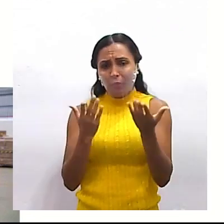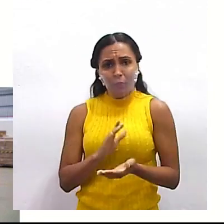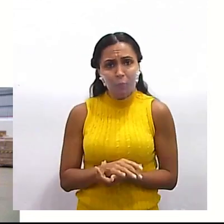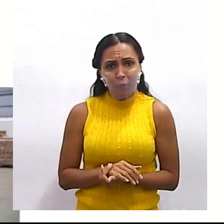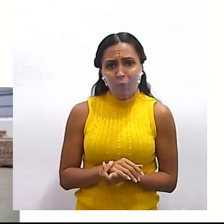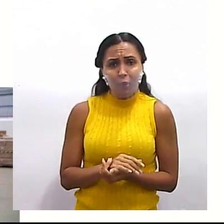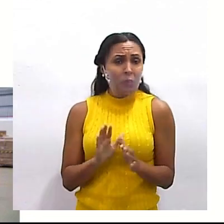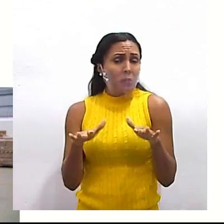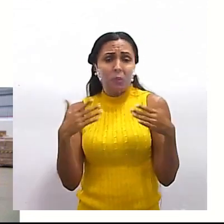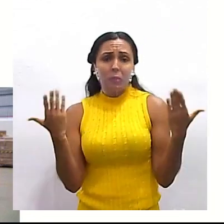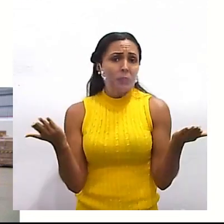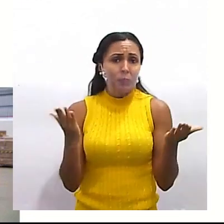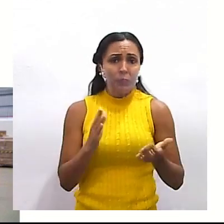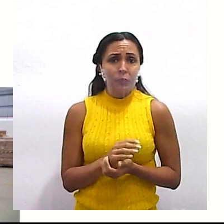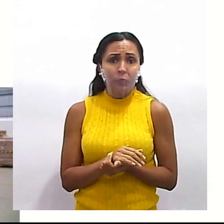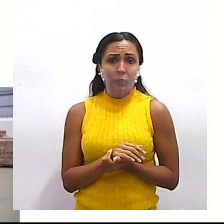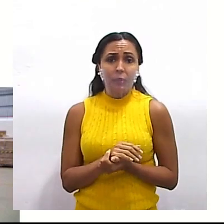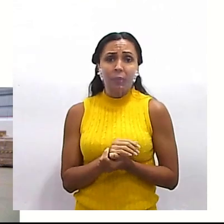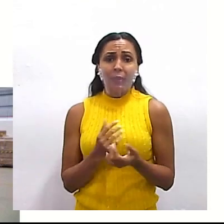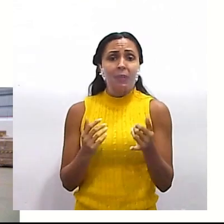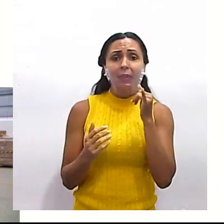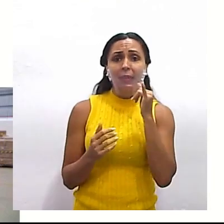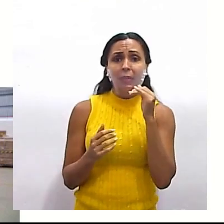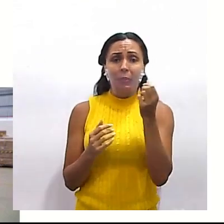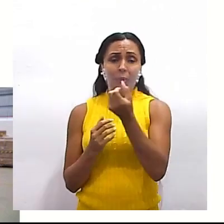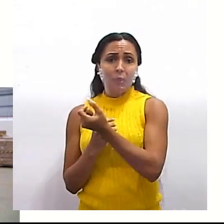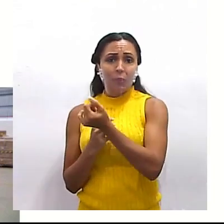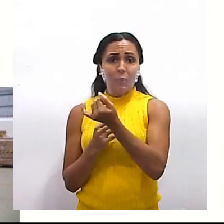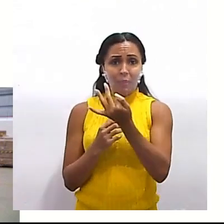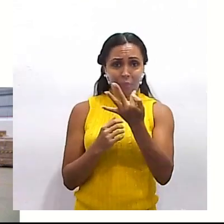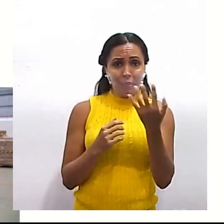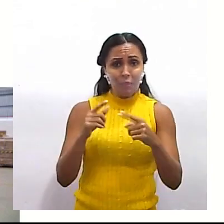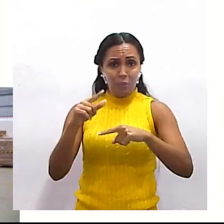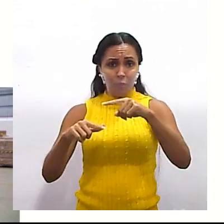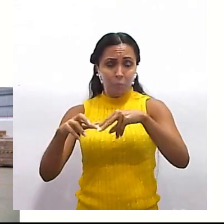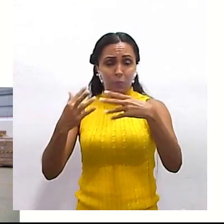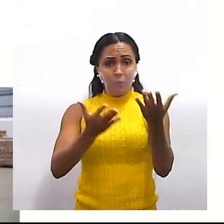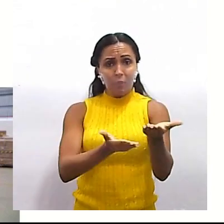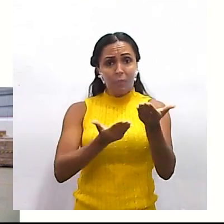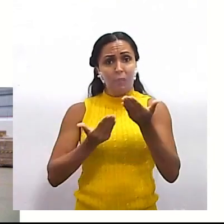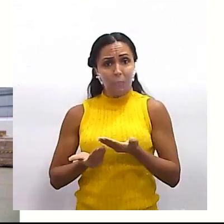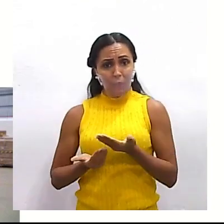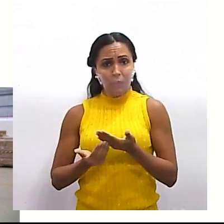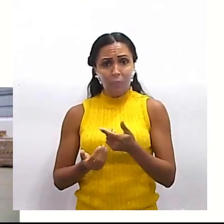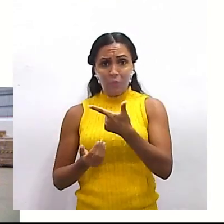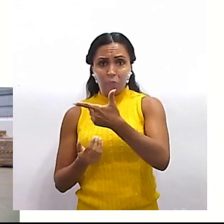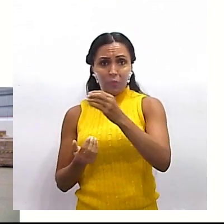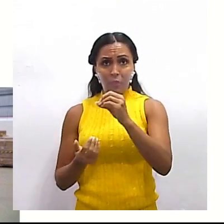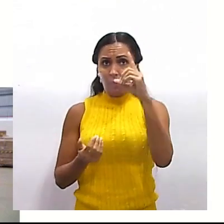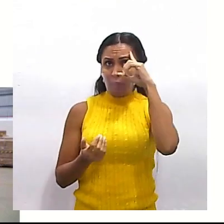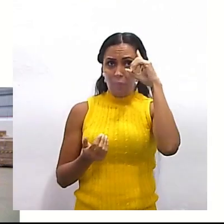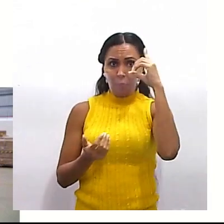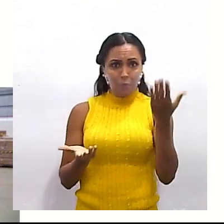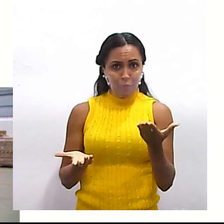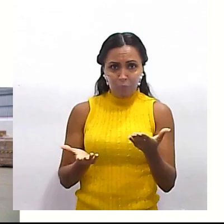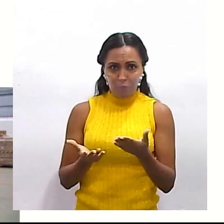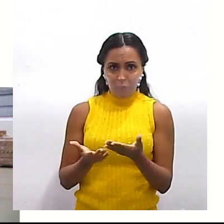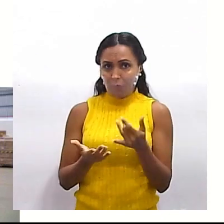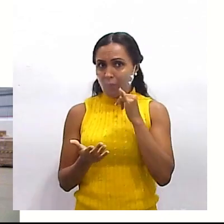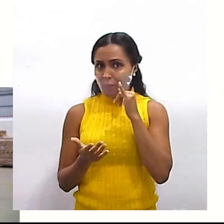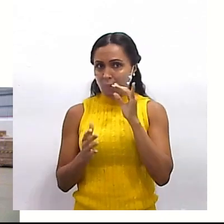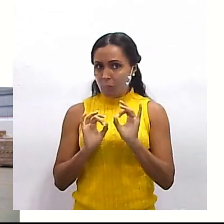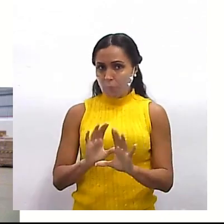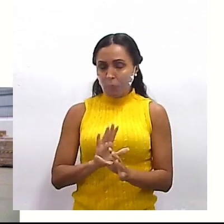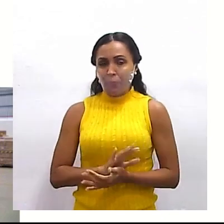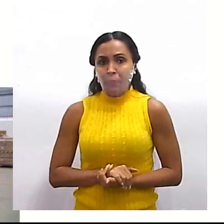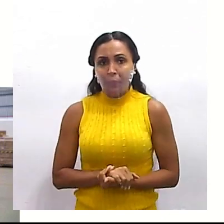ter? Quantidade de veículos, por exemplo, quantidade de veículos recebidos. Qual é a minha meta? Receber 20 por dia. Um exemplo, tá?